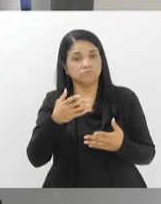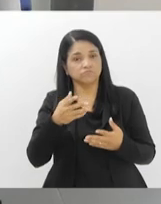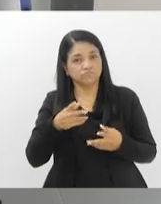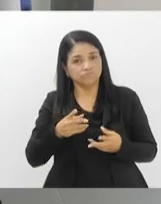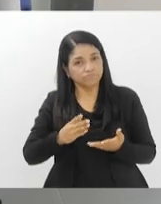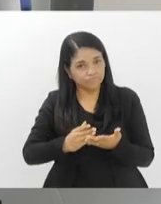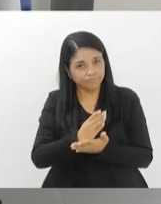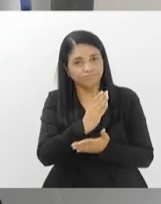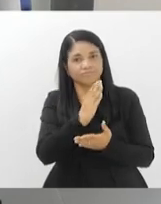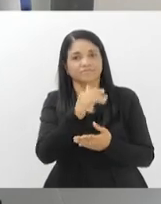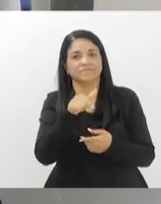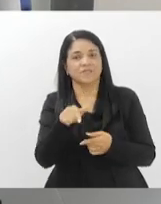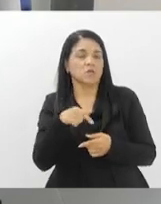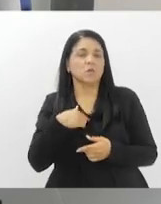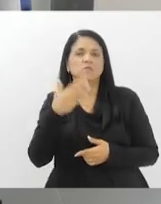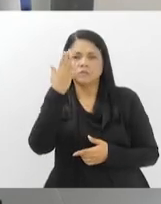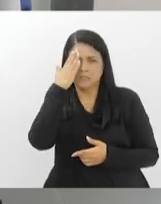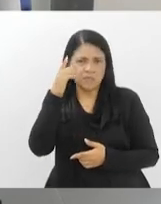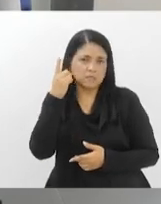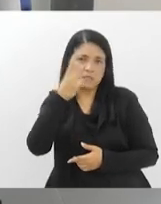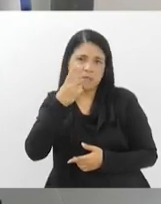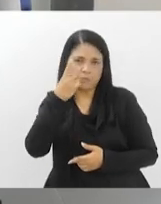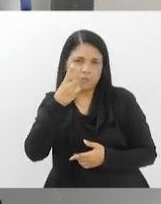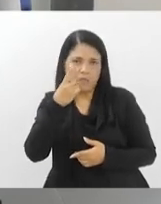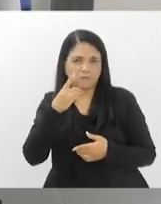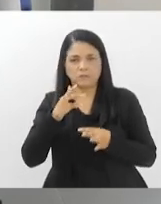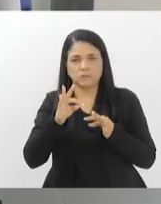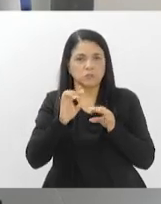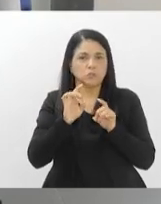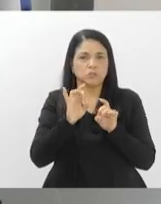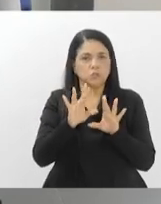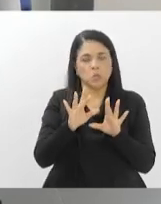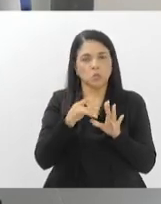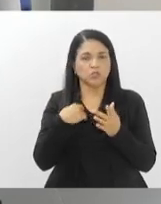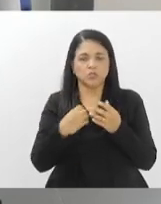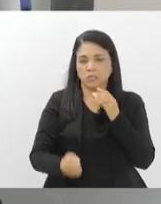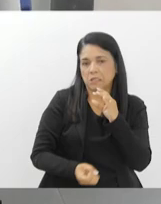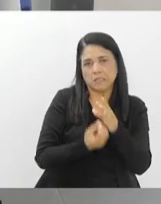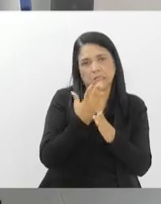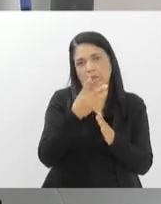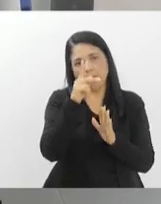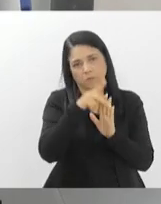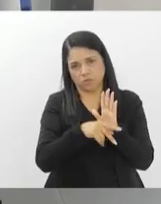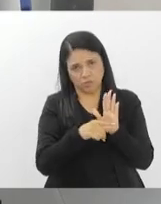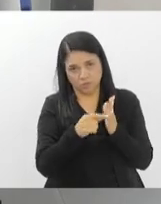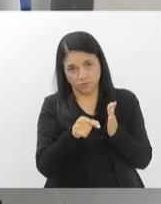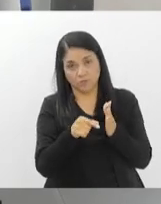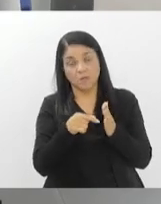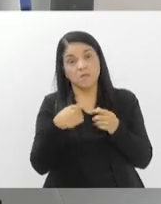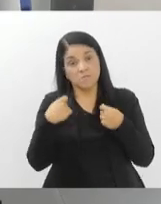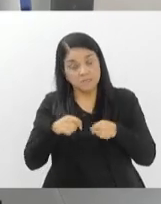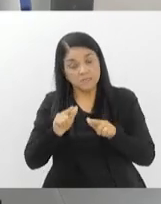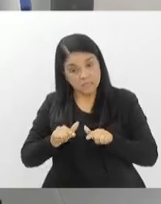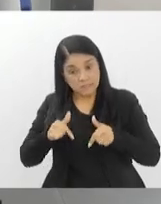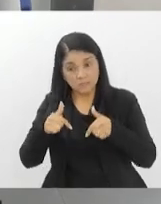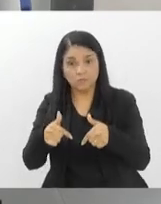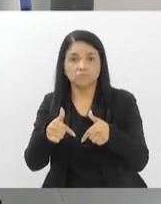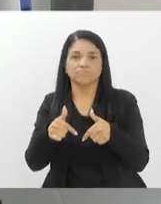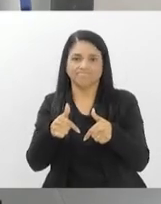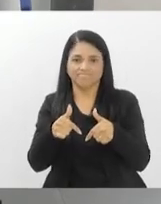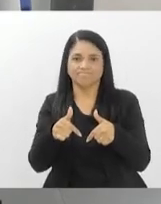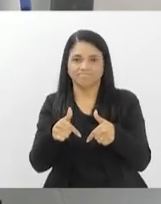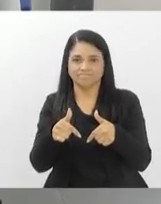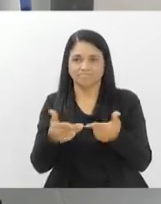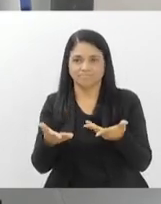Vossa Excelência não é deputada de só fazer alarido e retórica política, ou criei, ainda mais não sendo algo que vai ser executado. Eu acho, tentando, senhor presidente.